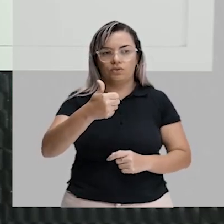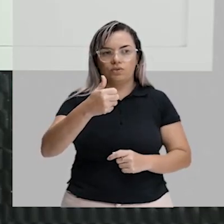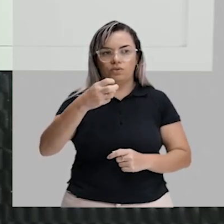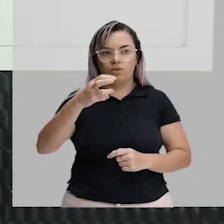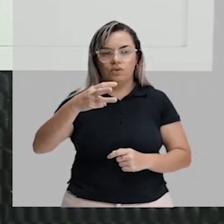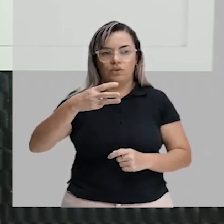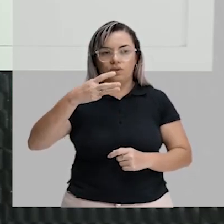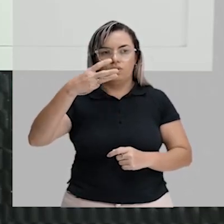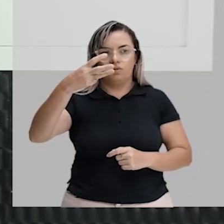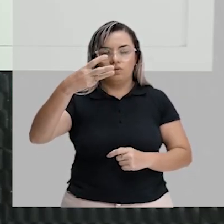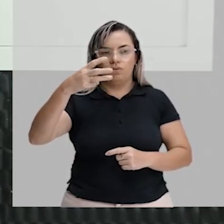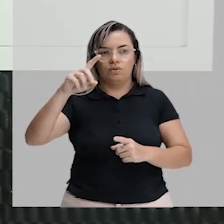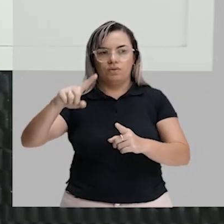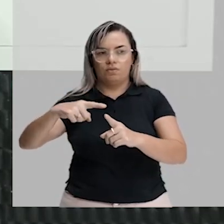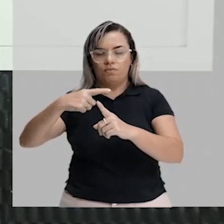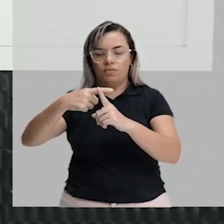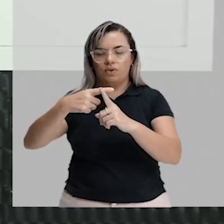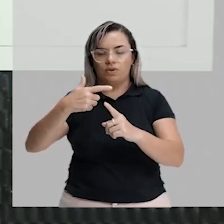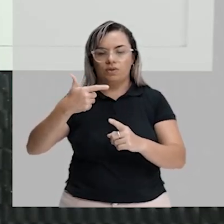1 menos 1.